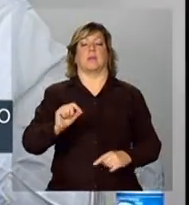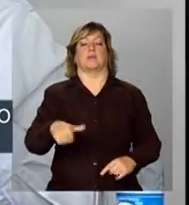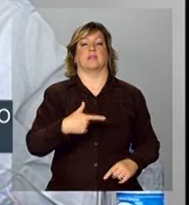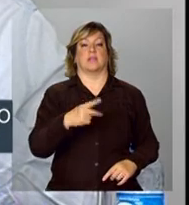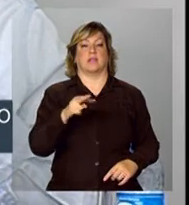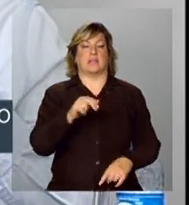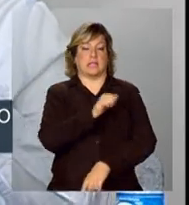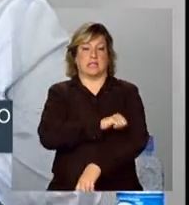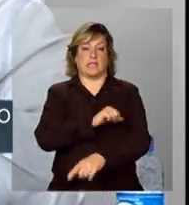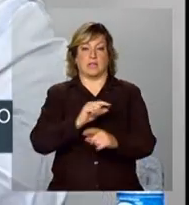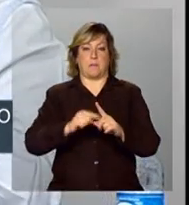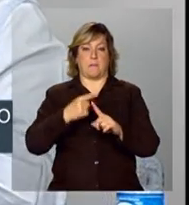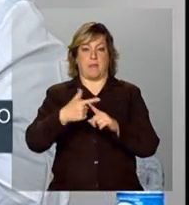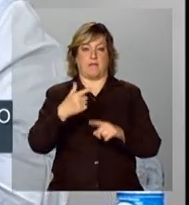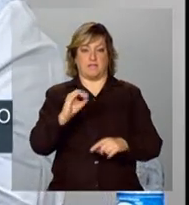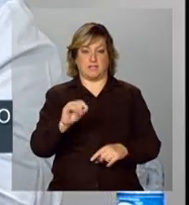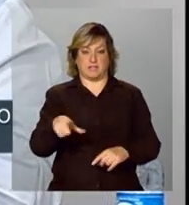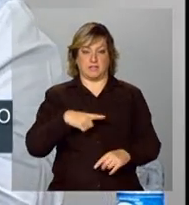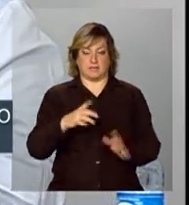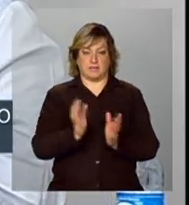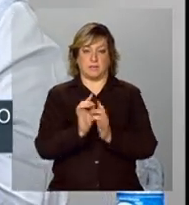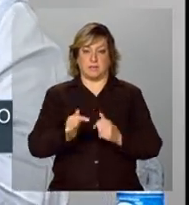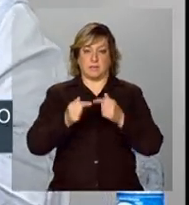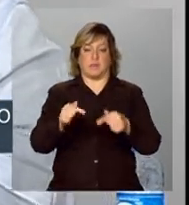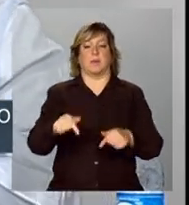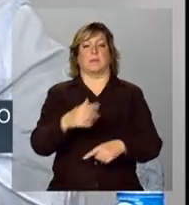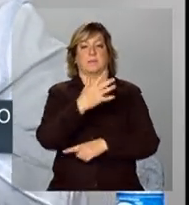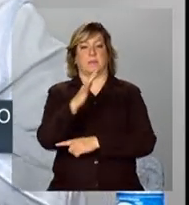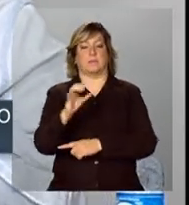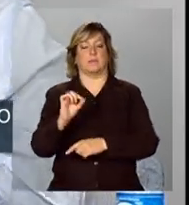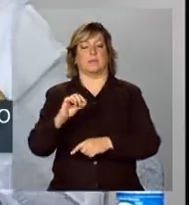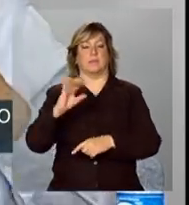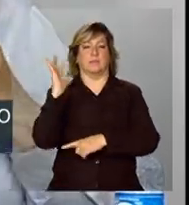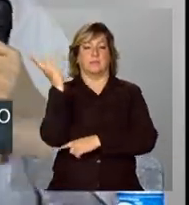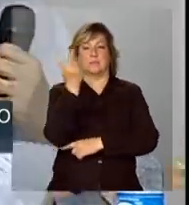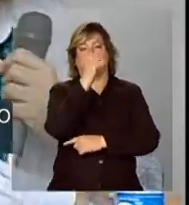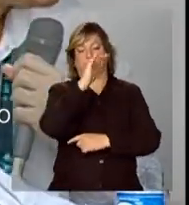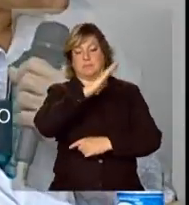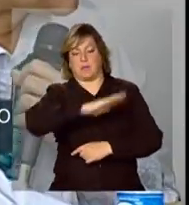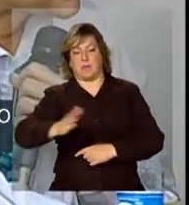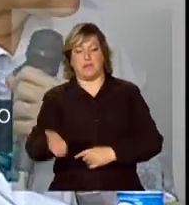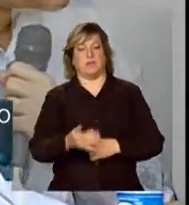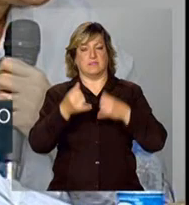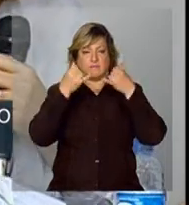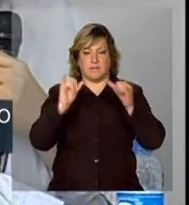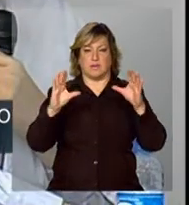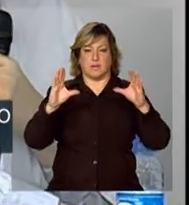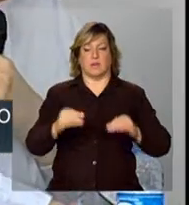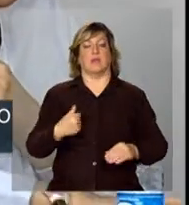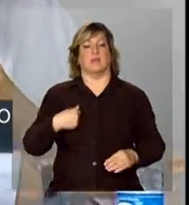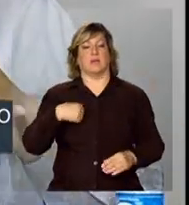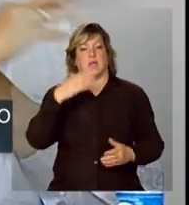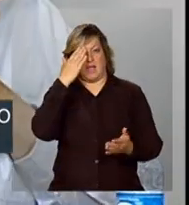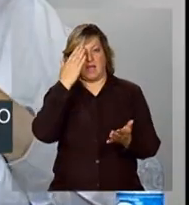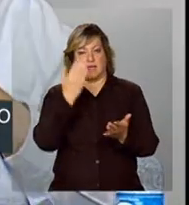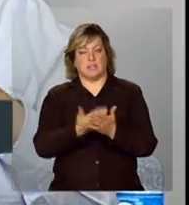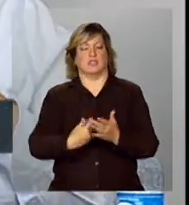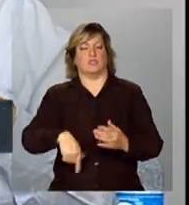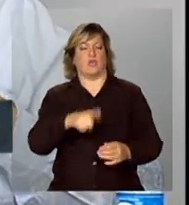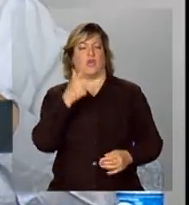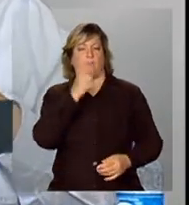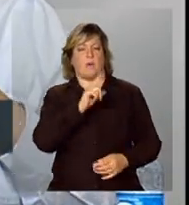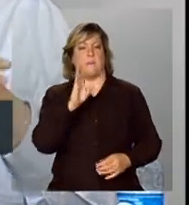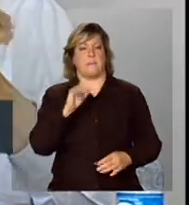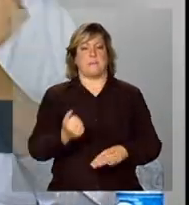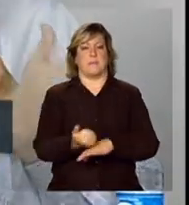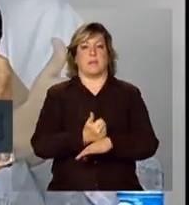que trilha as ambições da redução do desmatamento, que eu tenho certeza que a gente vai conseguir os 3.500 quilômetros quadrados, estamos lutando